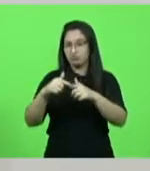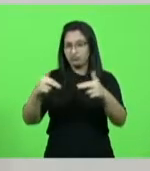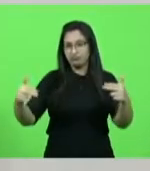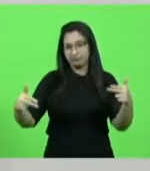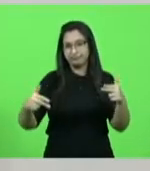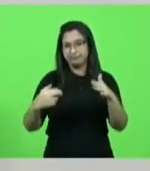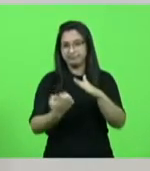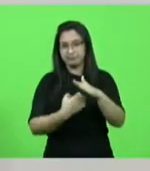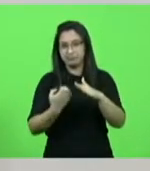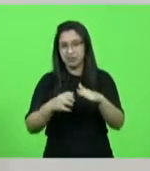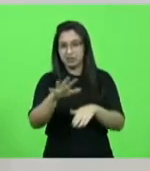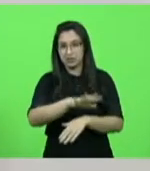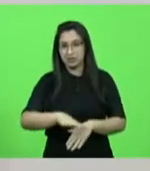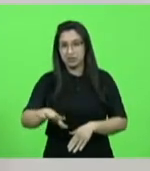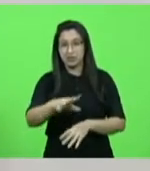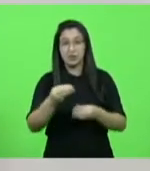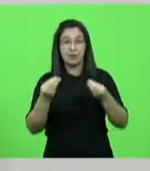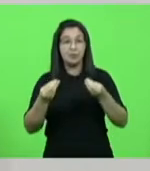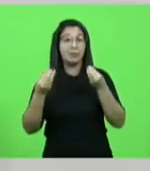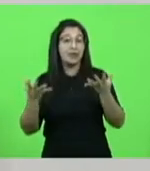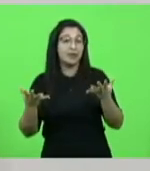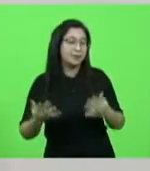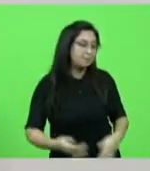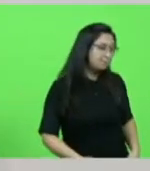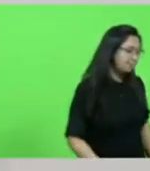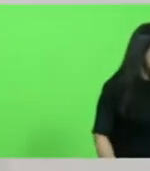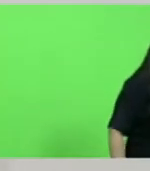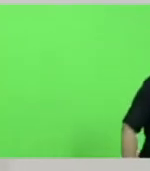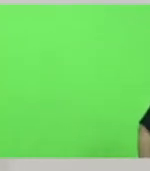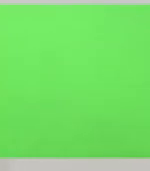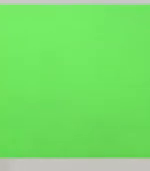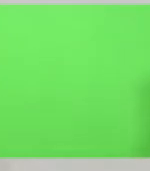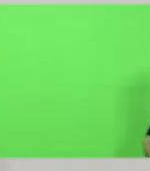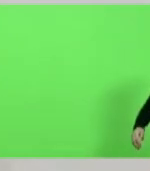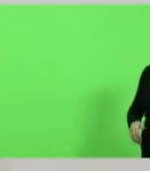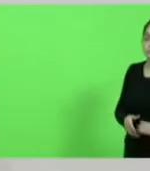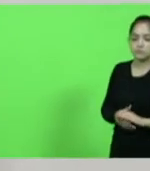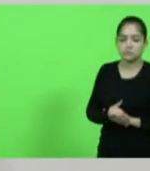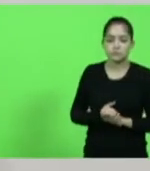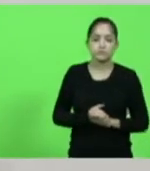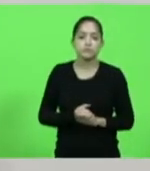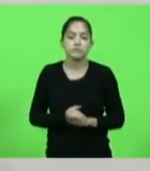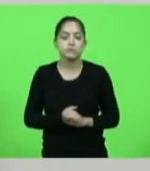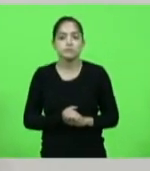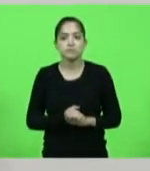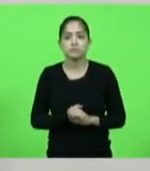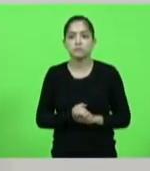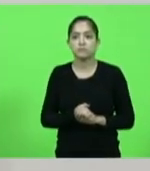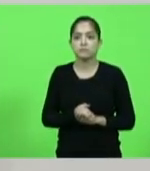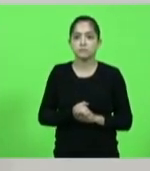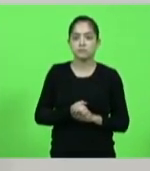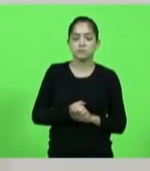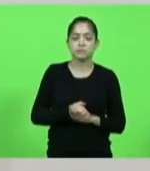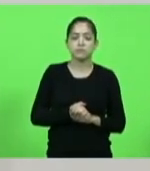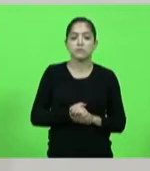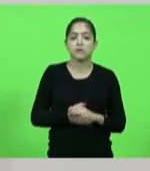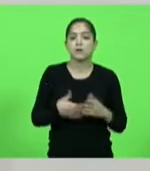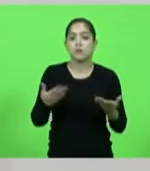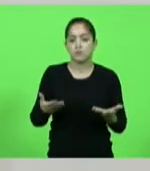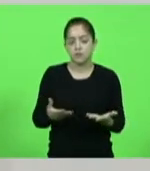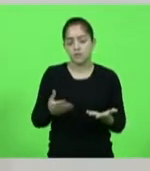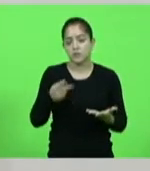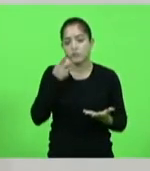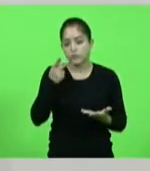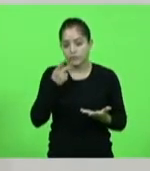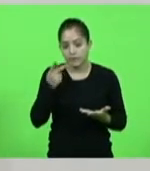região, para falar de algo de bom para a nossa cidade de Joinville. Algo que, mais tarde, eu vou falar sobre